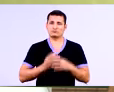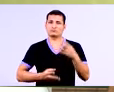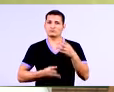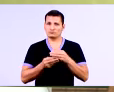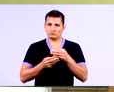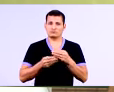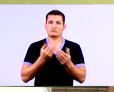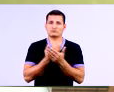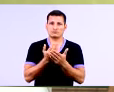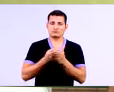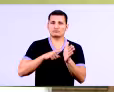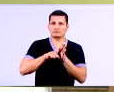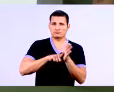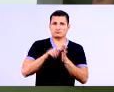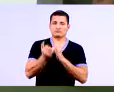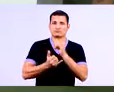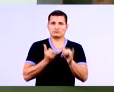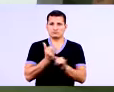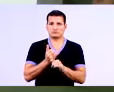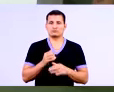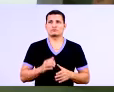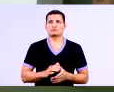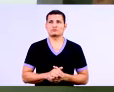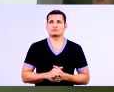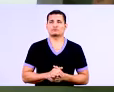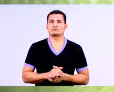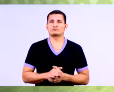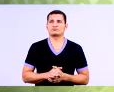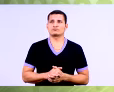dos estudos pesquisando na internet, professor. Isso, professor.